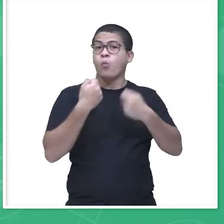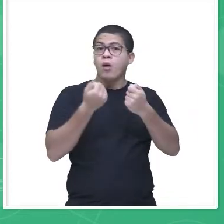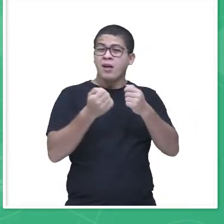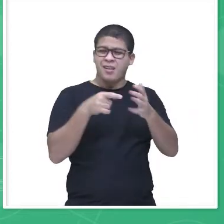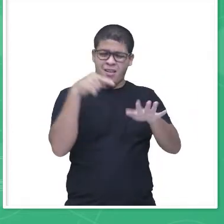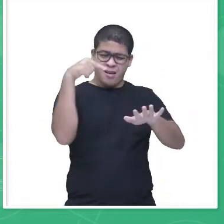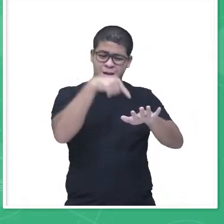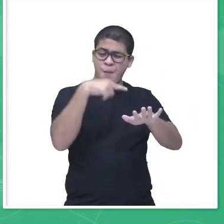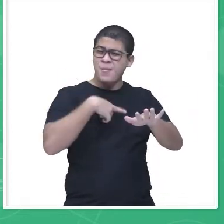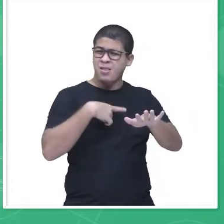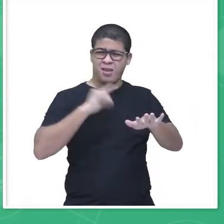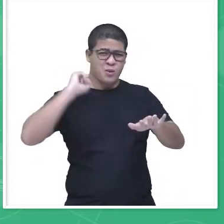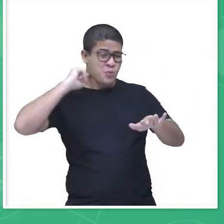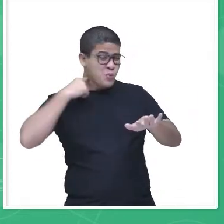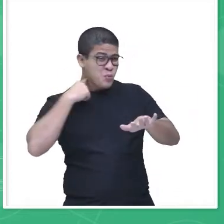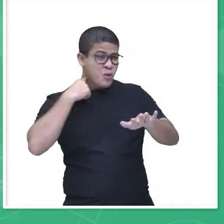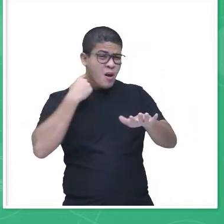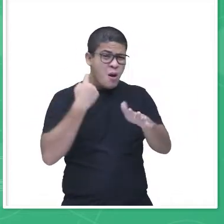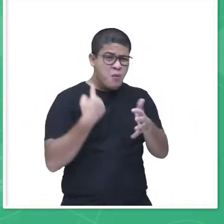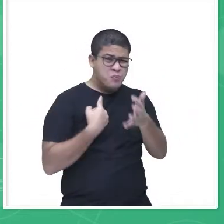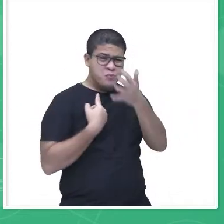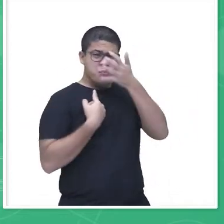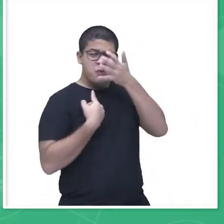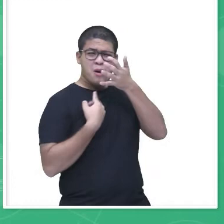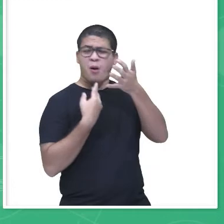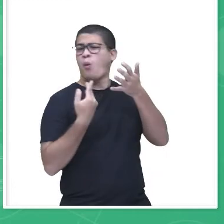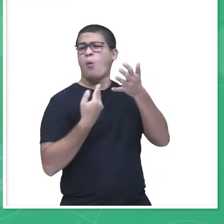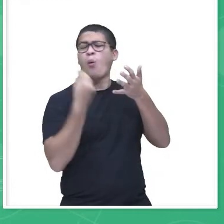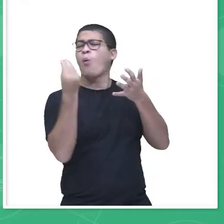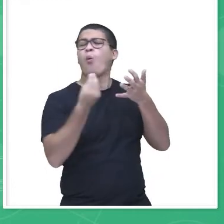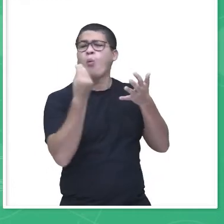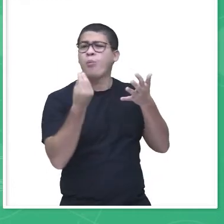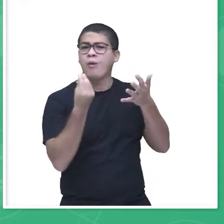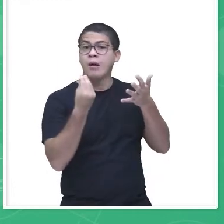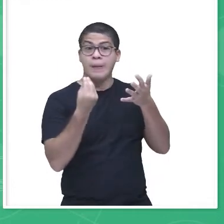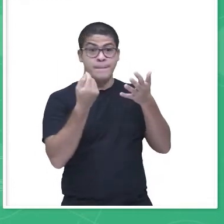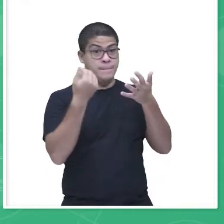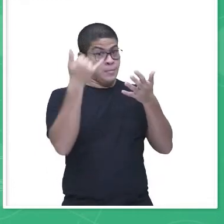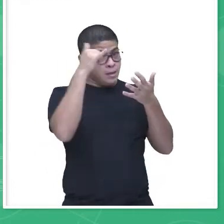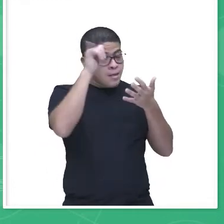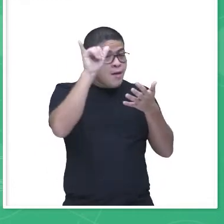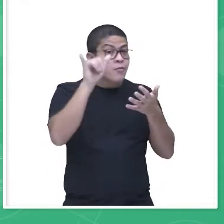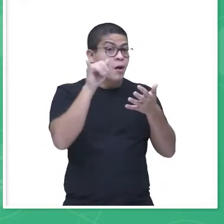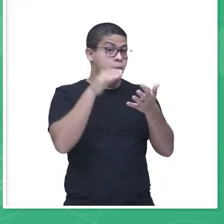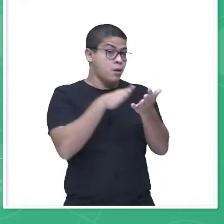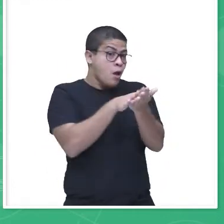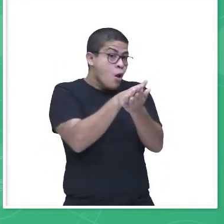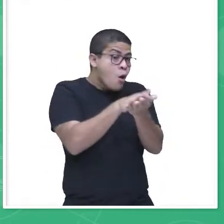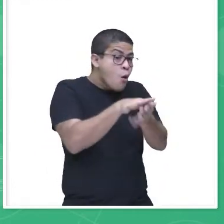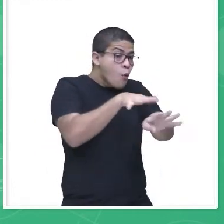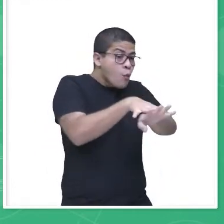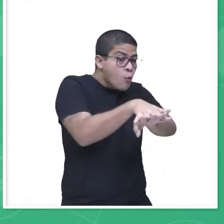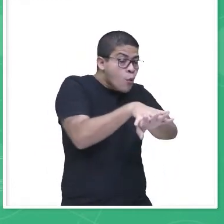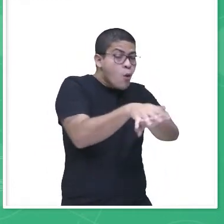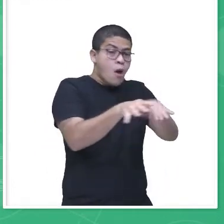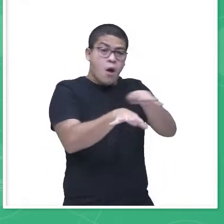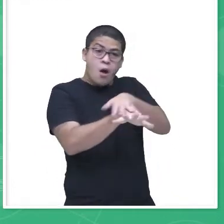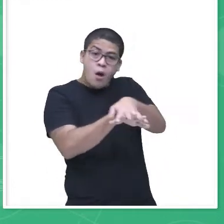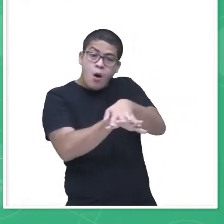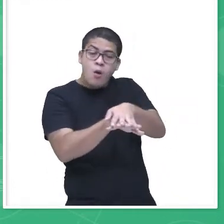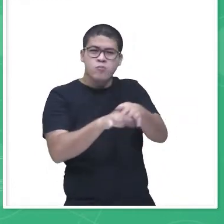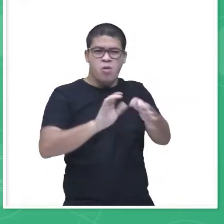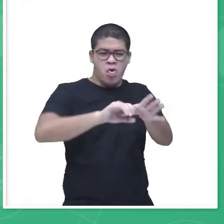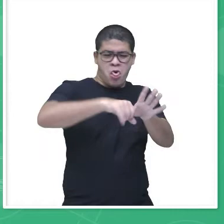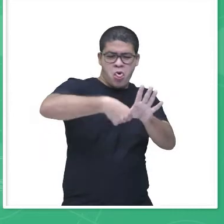com água e sabão, esfregando bem a palma da mão, o dorso, a ponta dos dedos, os